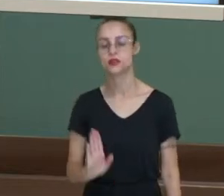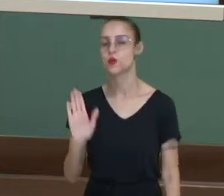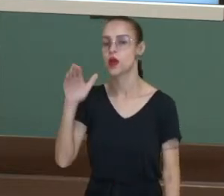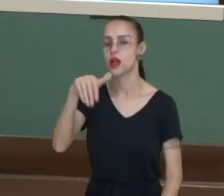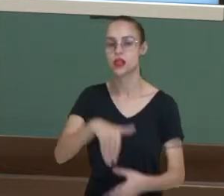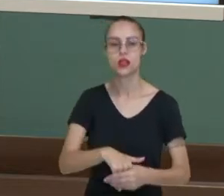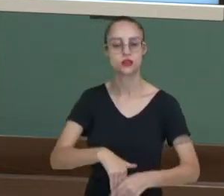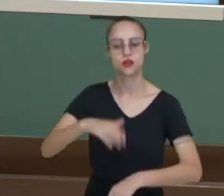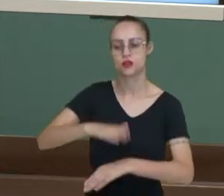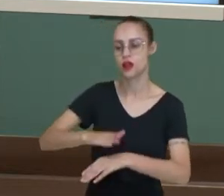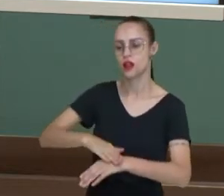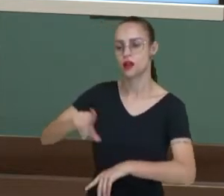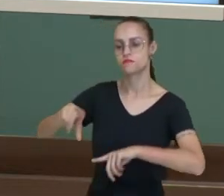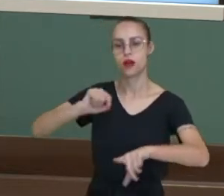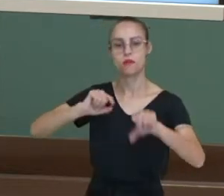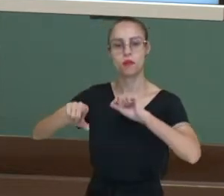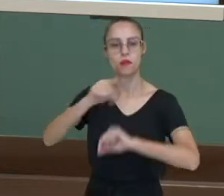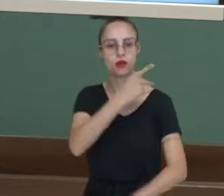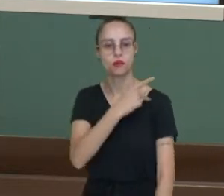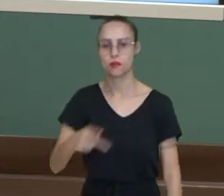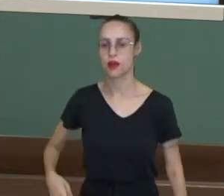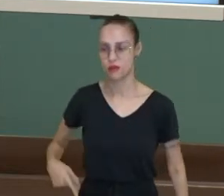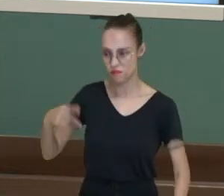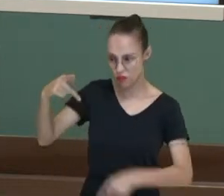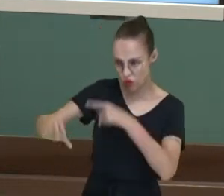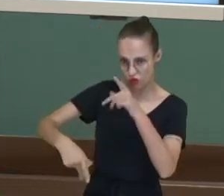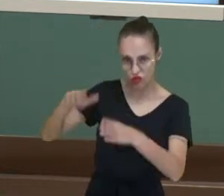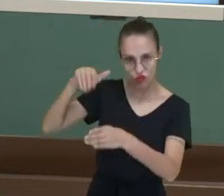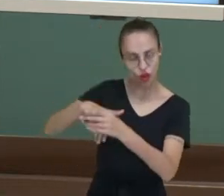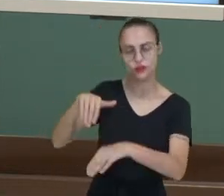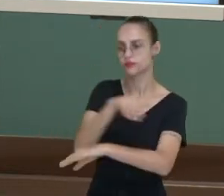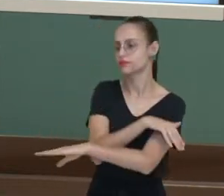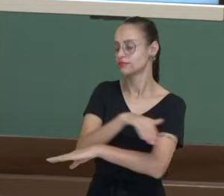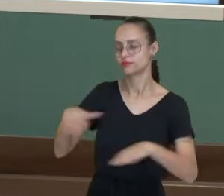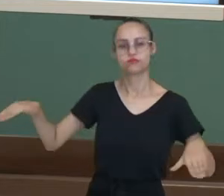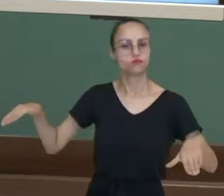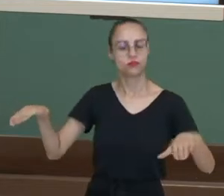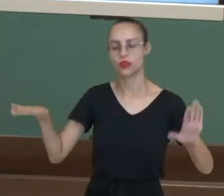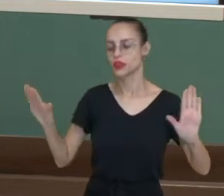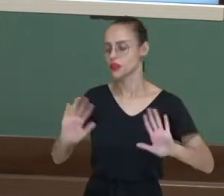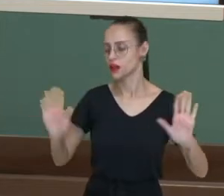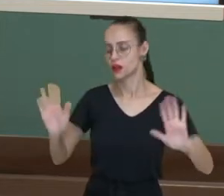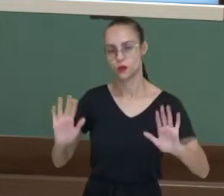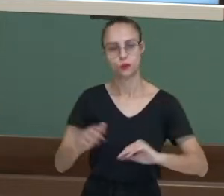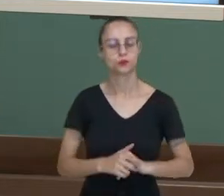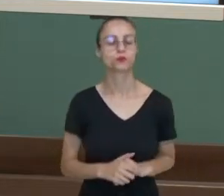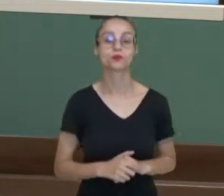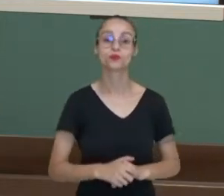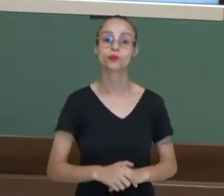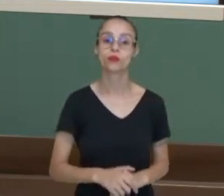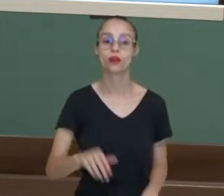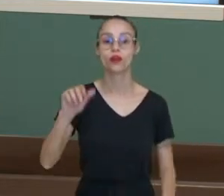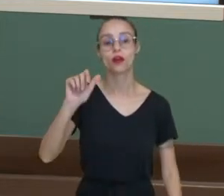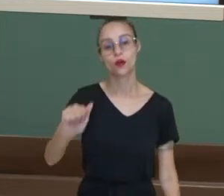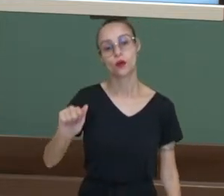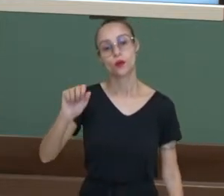indiretas para presidente, ou seja, o povo não votaria mais para presidente da República. O ato institucional número 2,